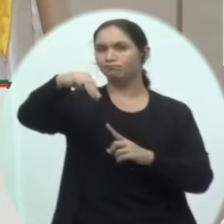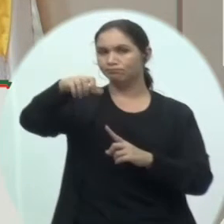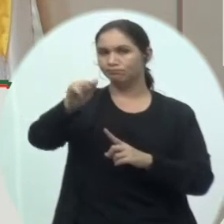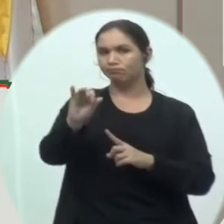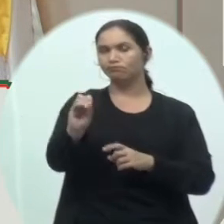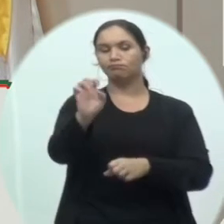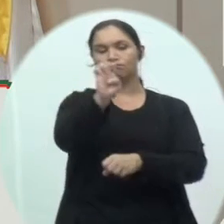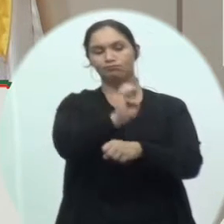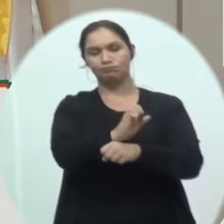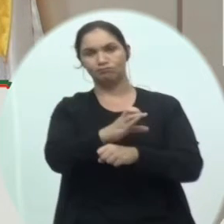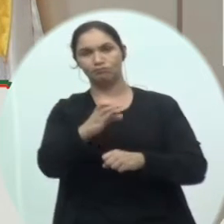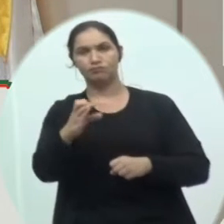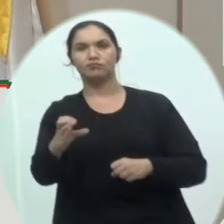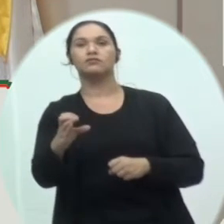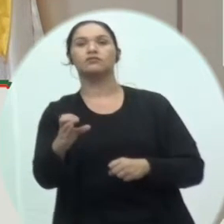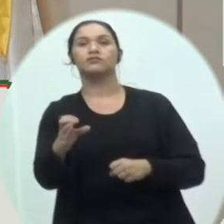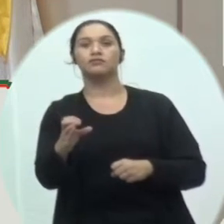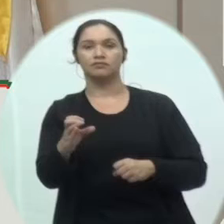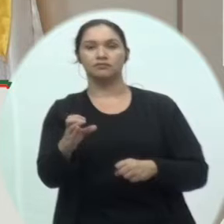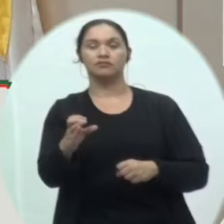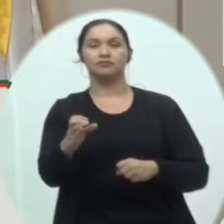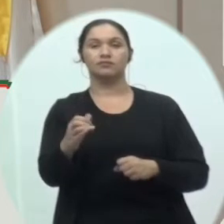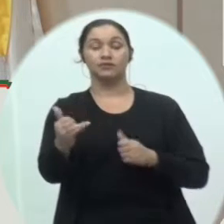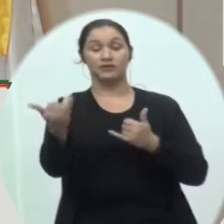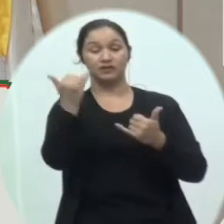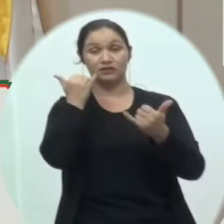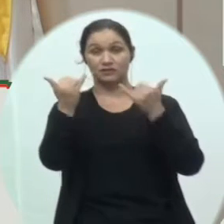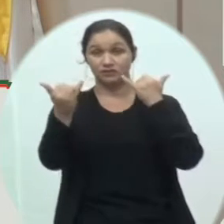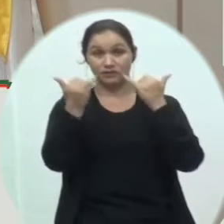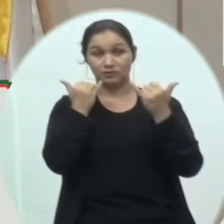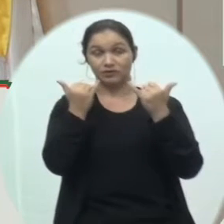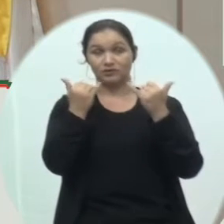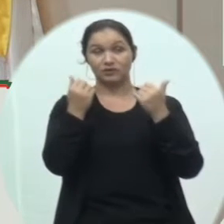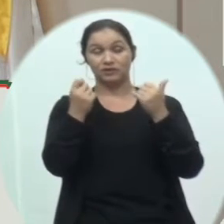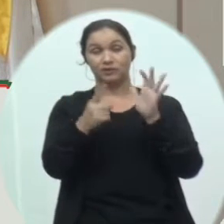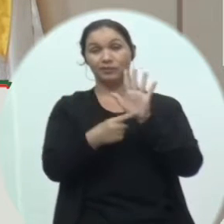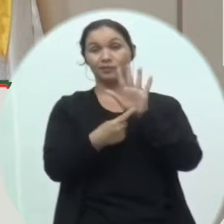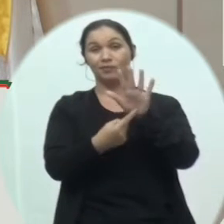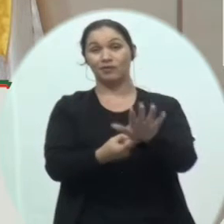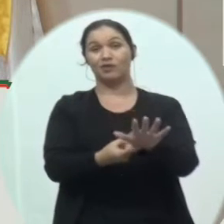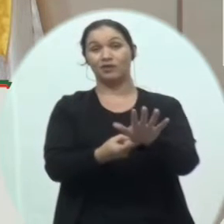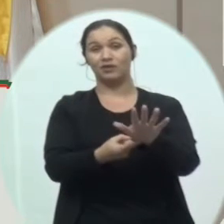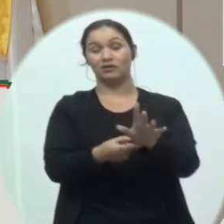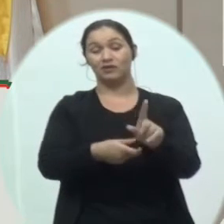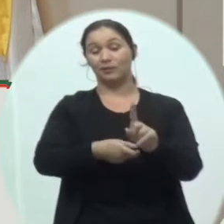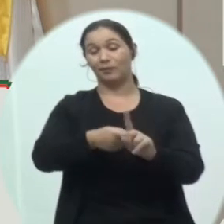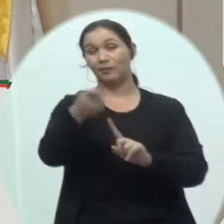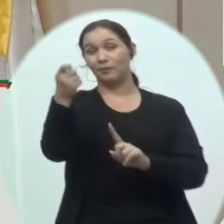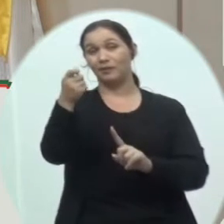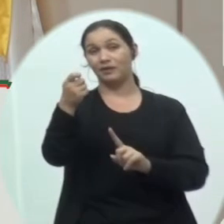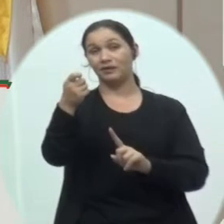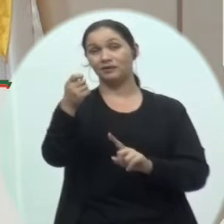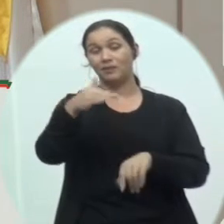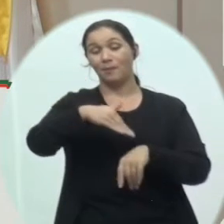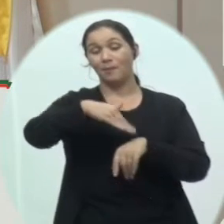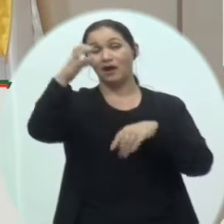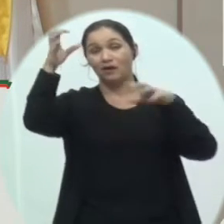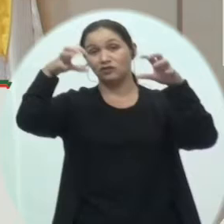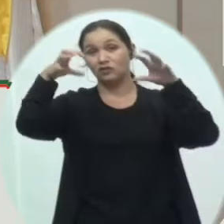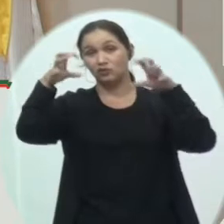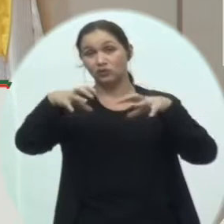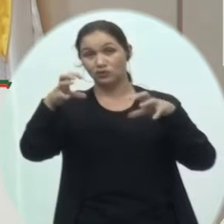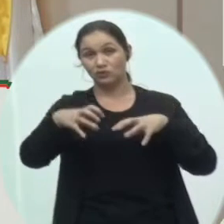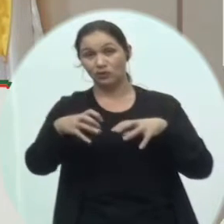estava lendo, a Ipagre Cirã até aponta isso, que foi o mês mais chuvoso dos últimos 25